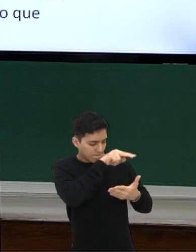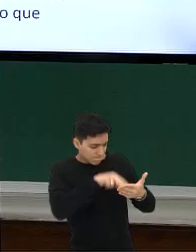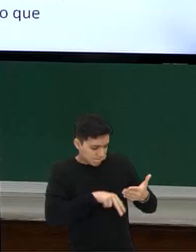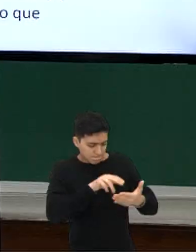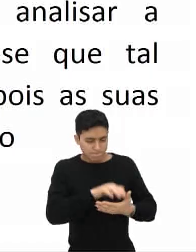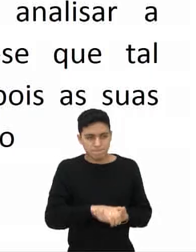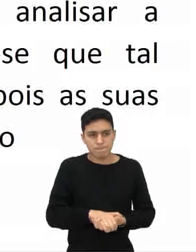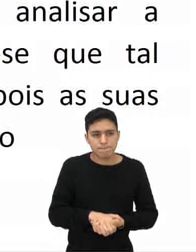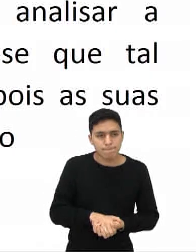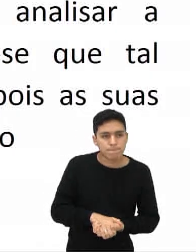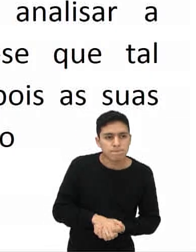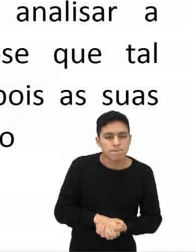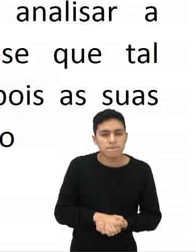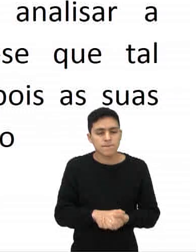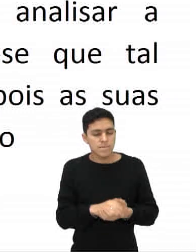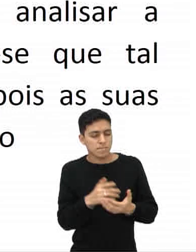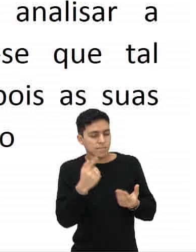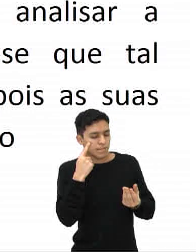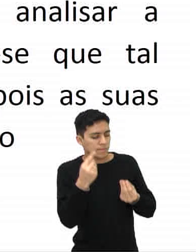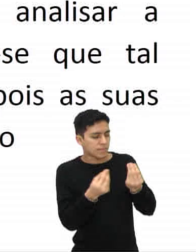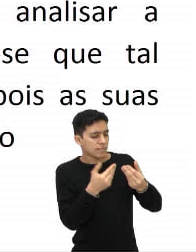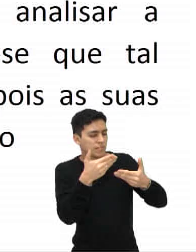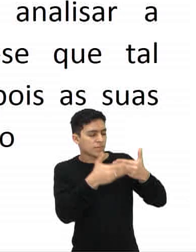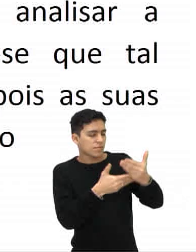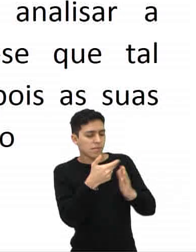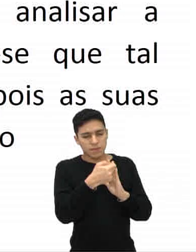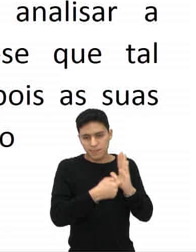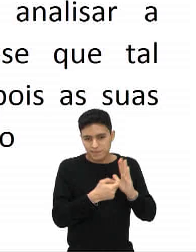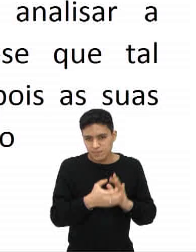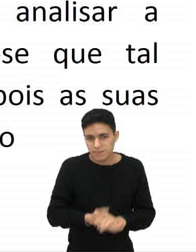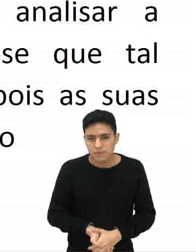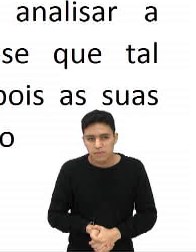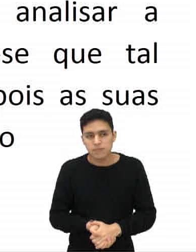ler o desenvolvimento da redação.